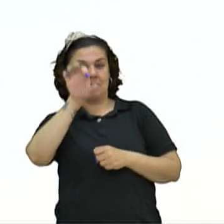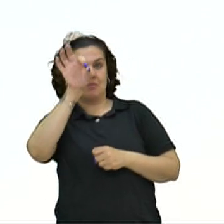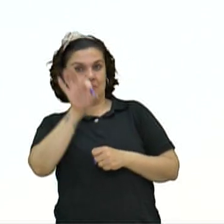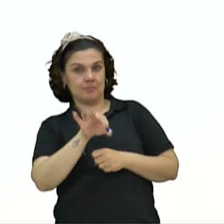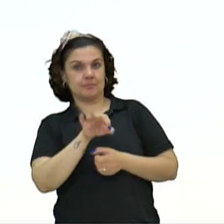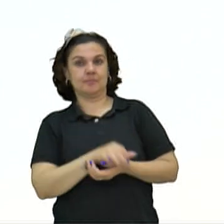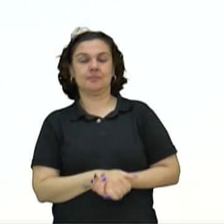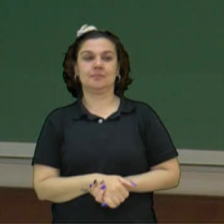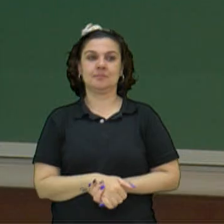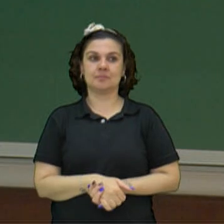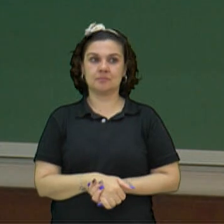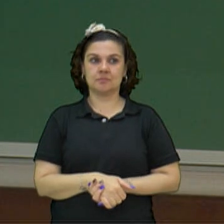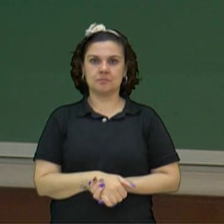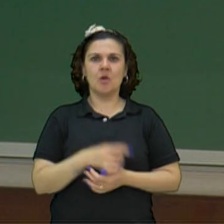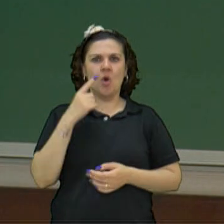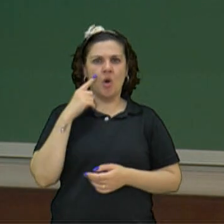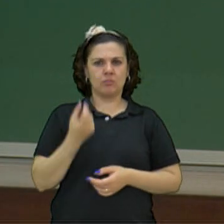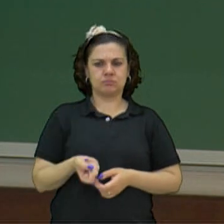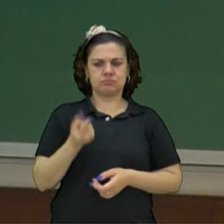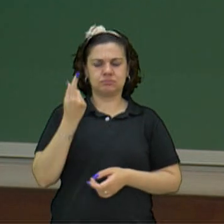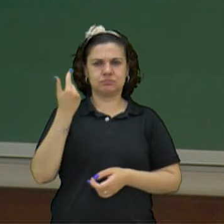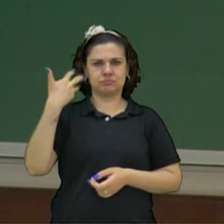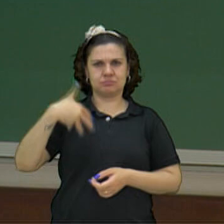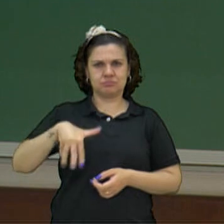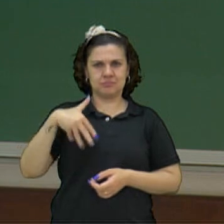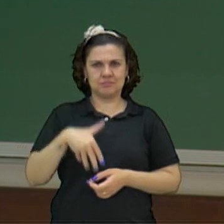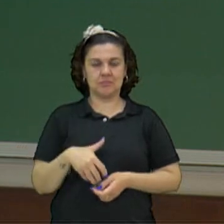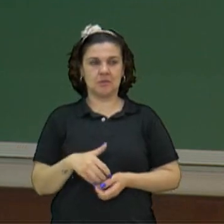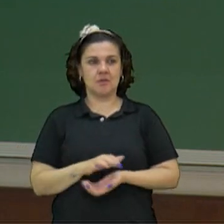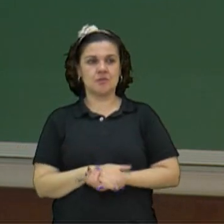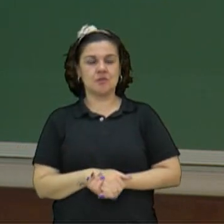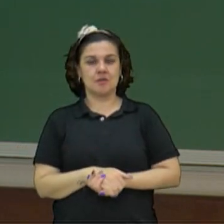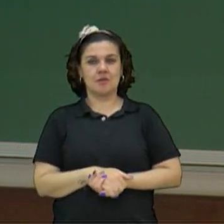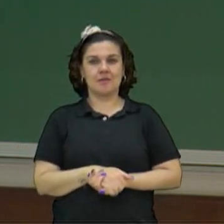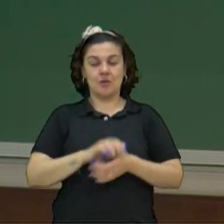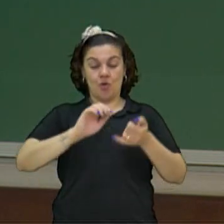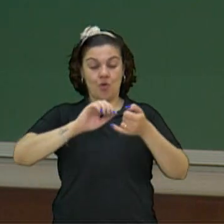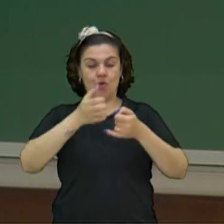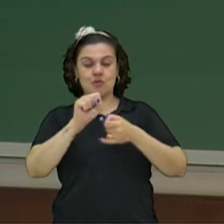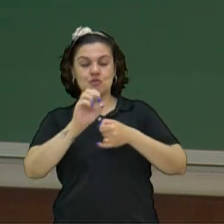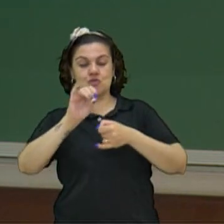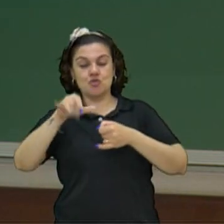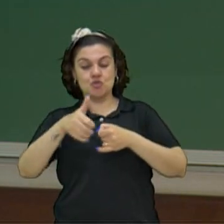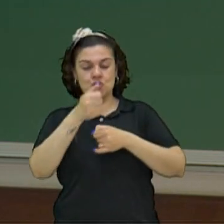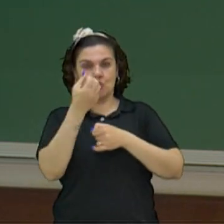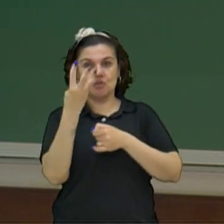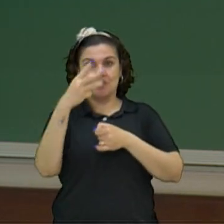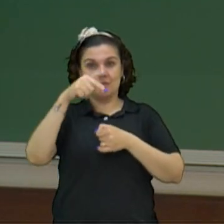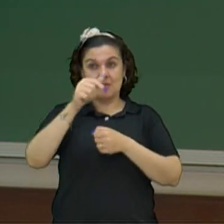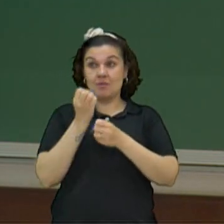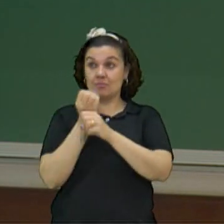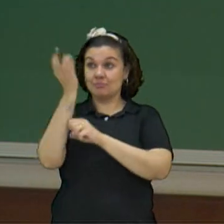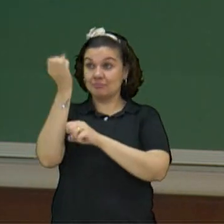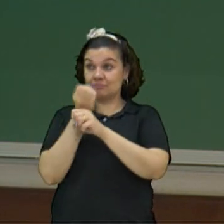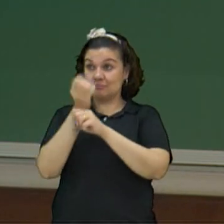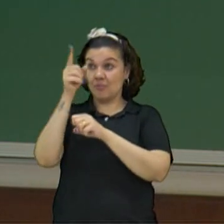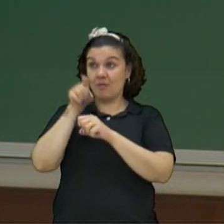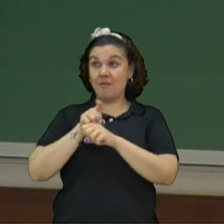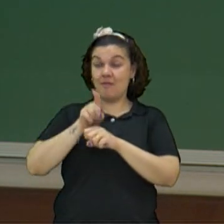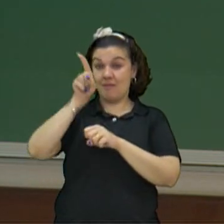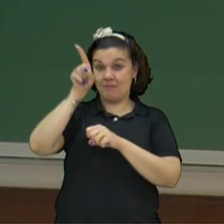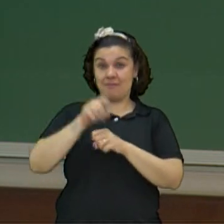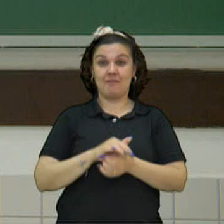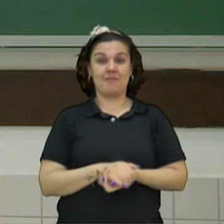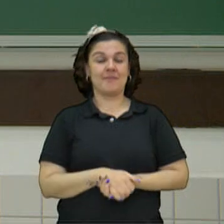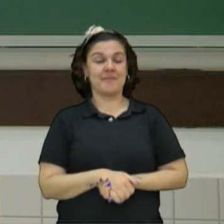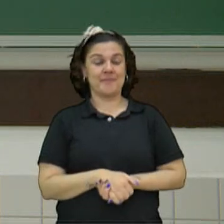37%. Olha que coisa maluca. A soja equivale a 37% das nossas exportações